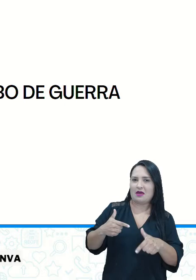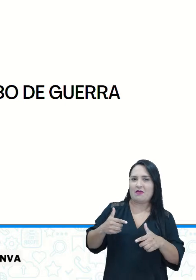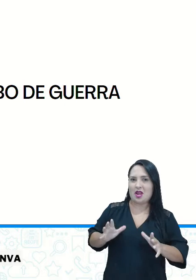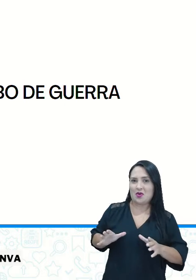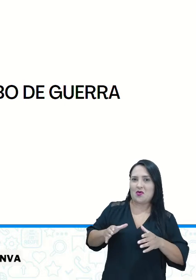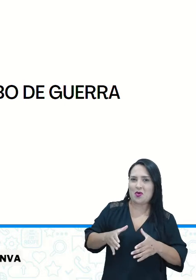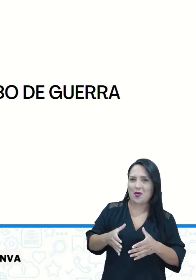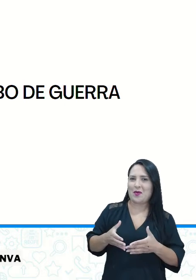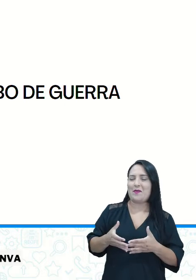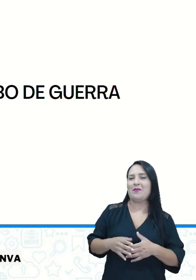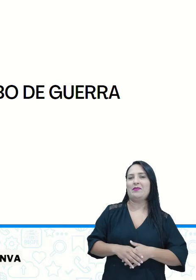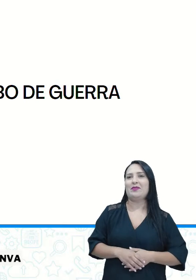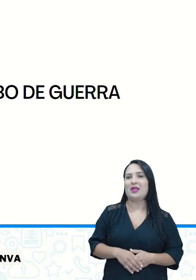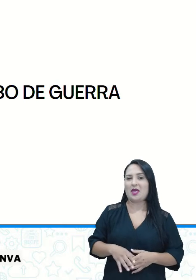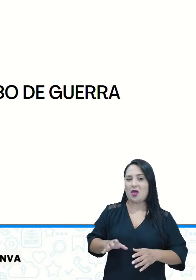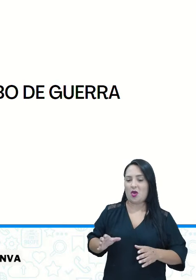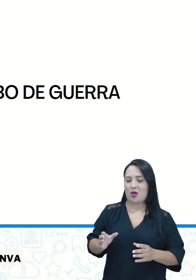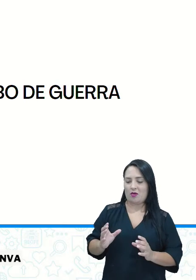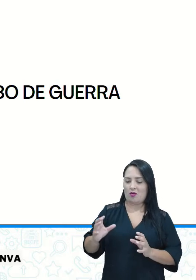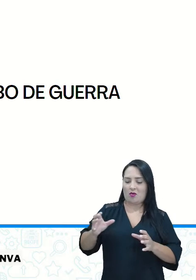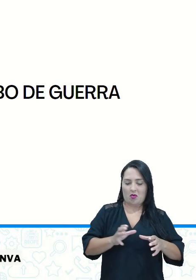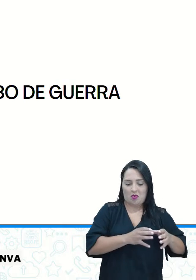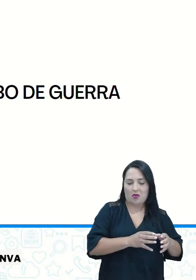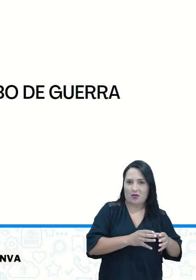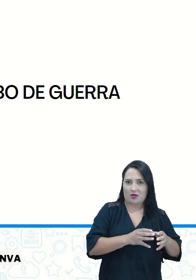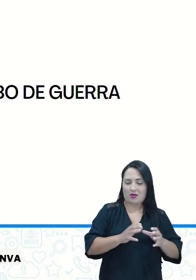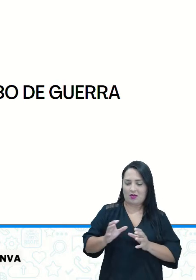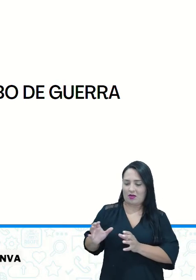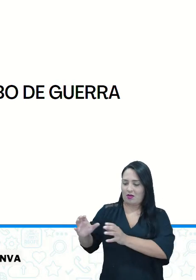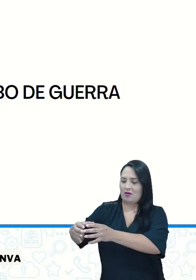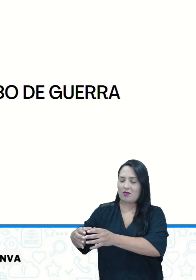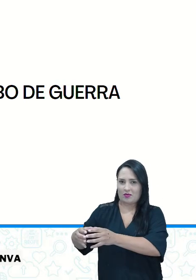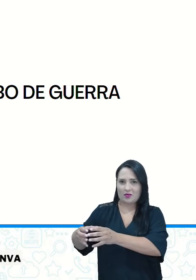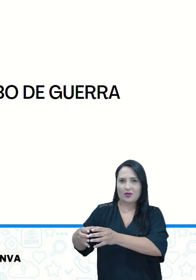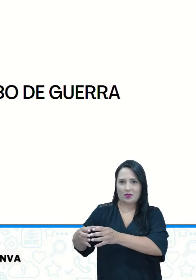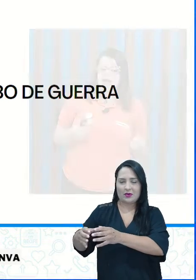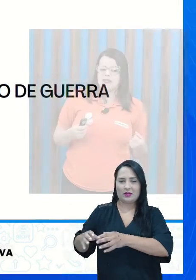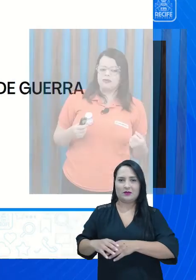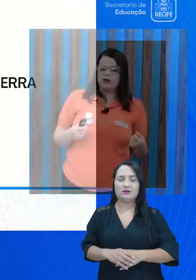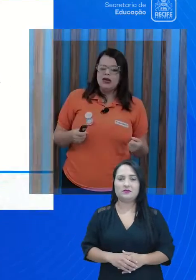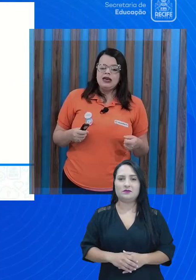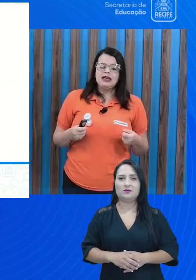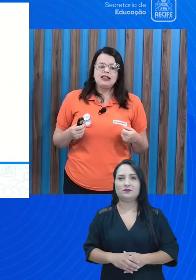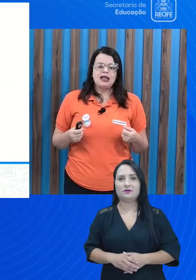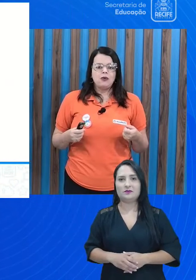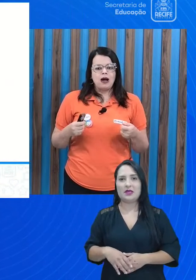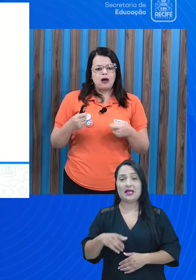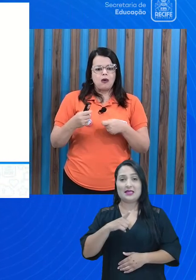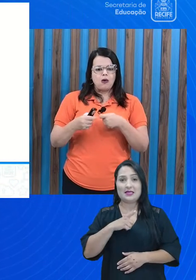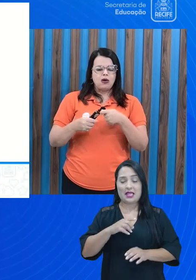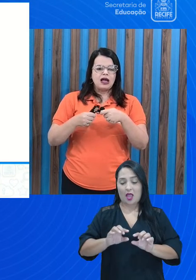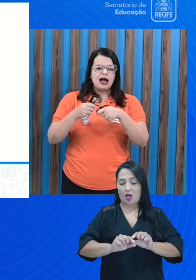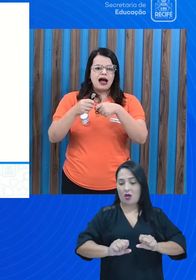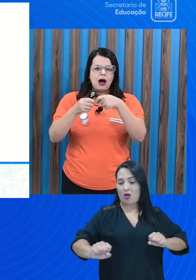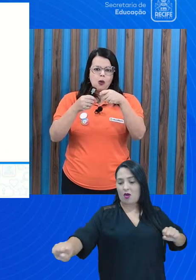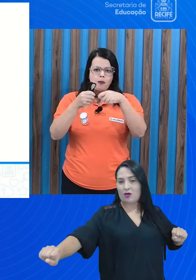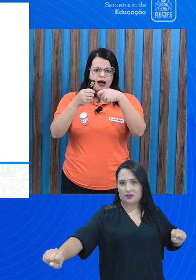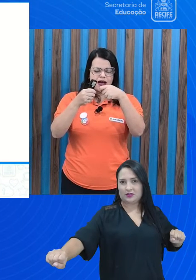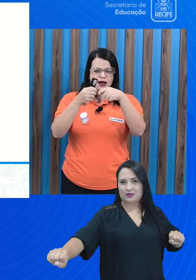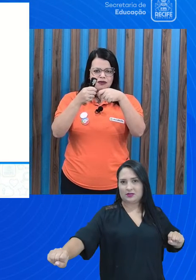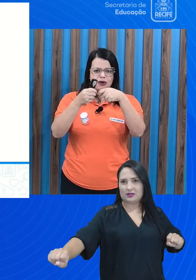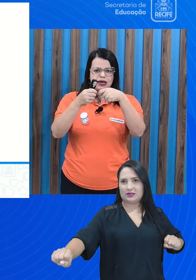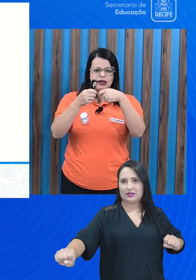equipe. Um grupo vai ficar de um lado, um grupo fica do outro lado. E tem uma corda,